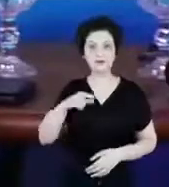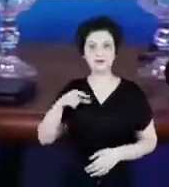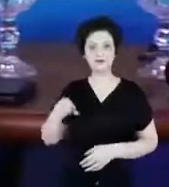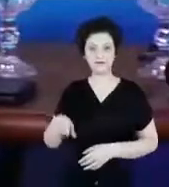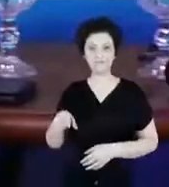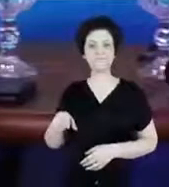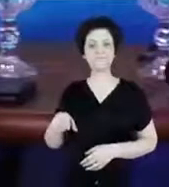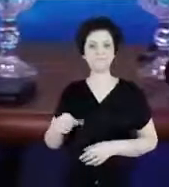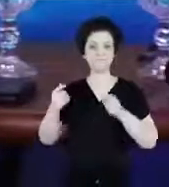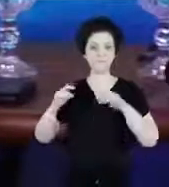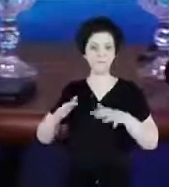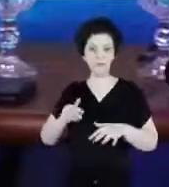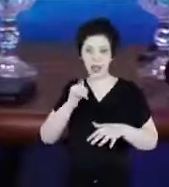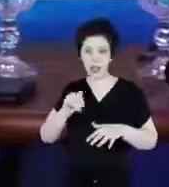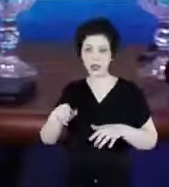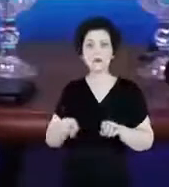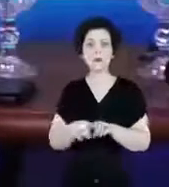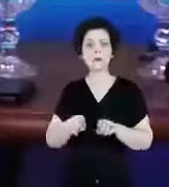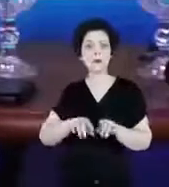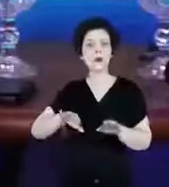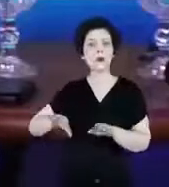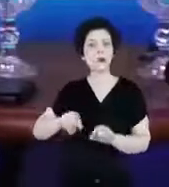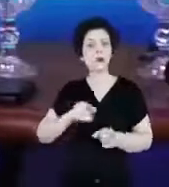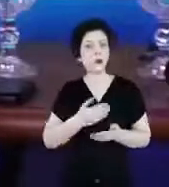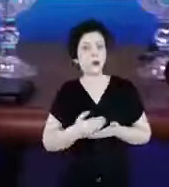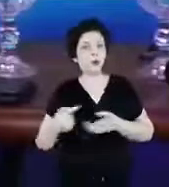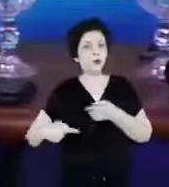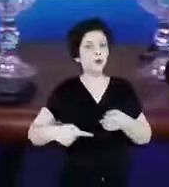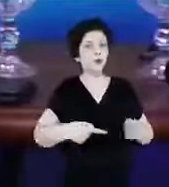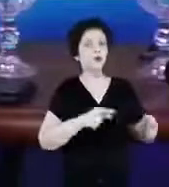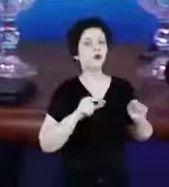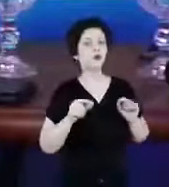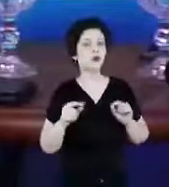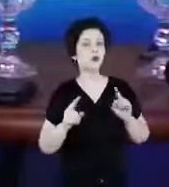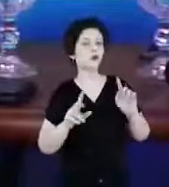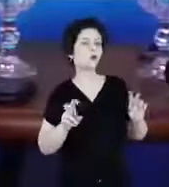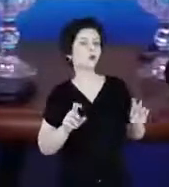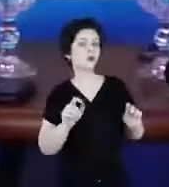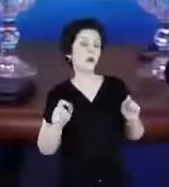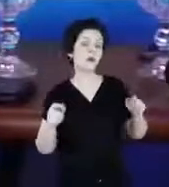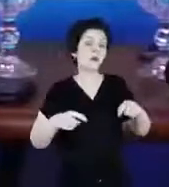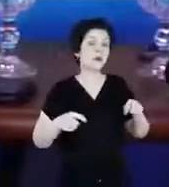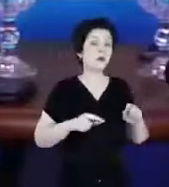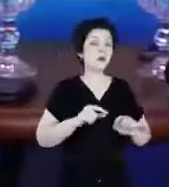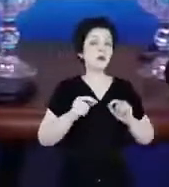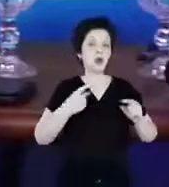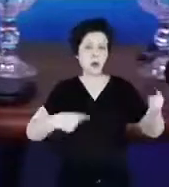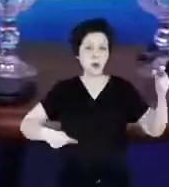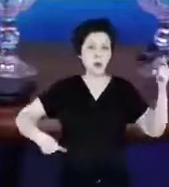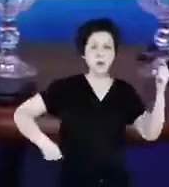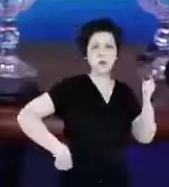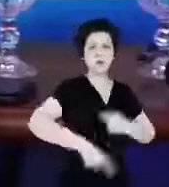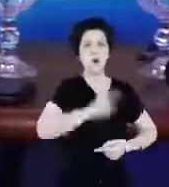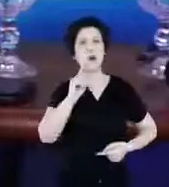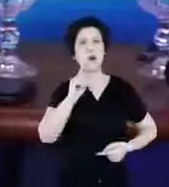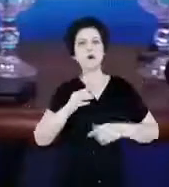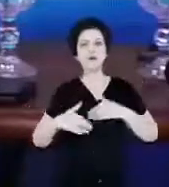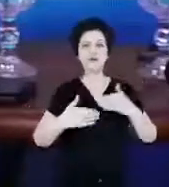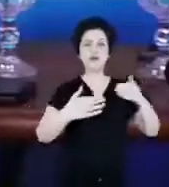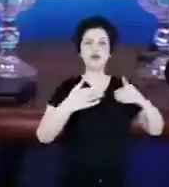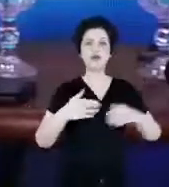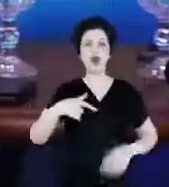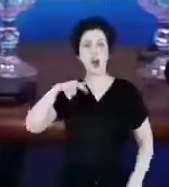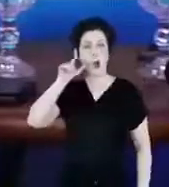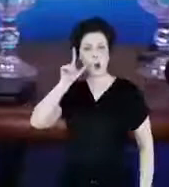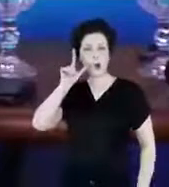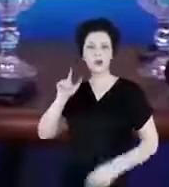crise energética, mas, inclusive, começar a discussão sobre uma possibilidade de uma alavanca de desenvolvimento. Ontem mesmo eu estive com o